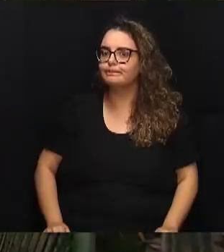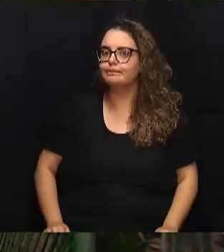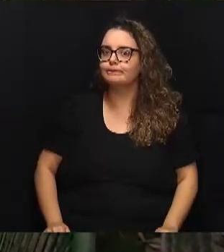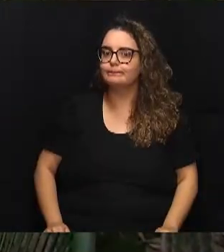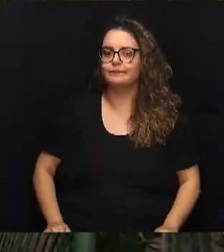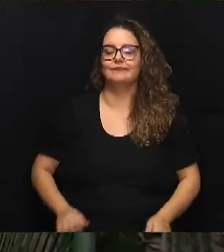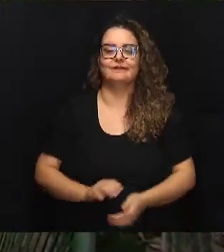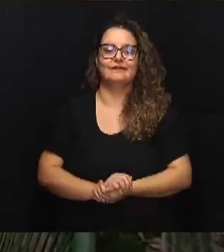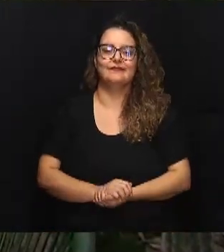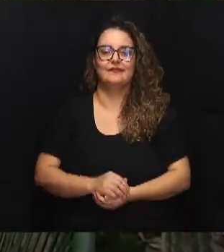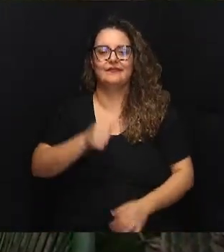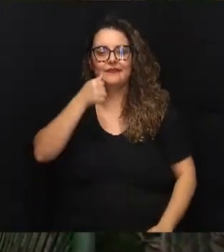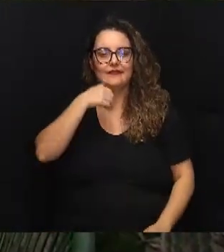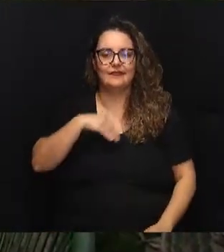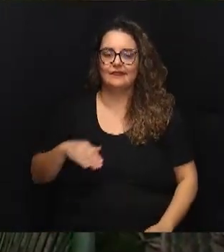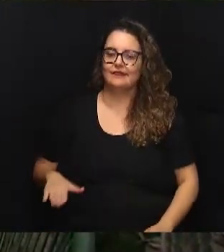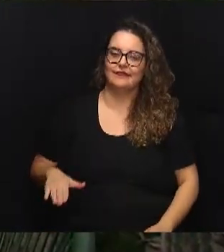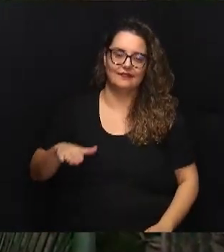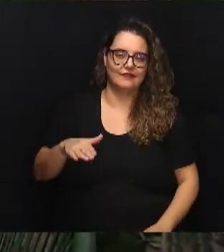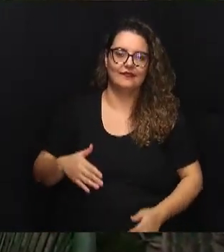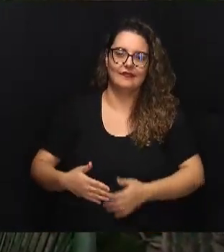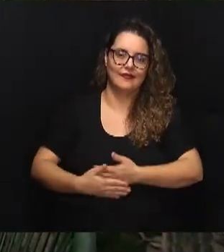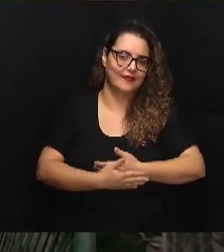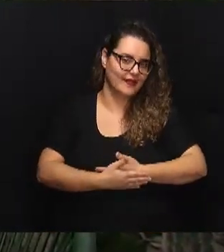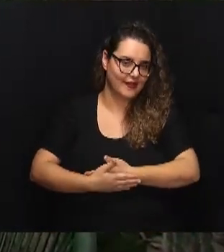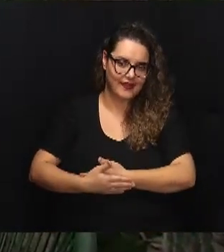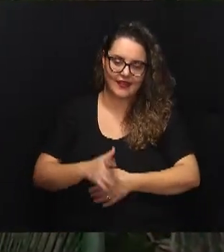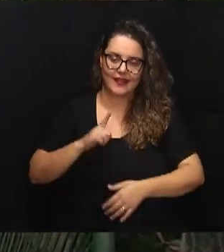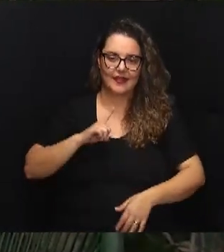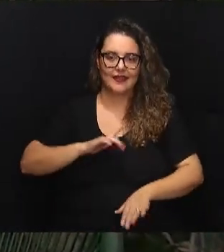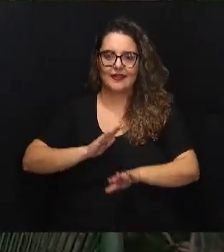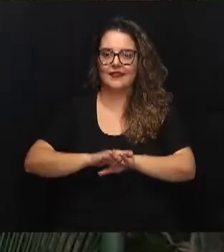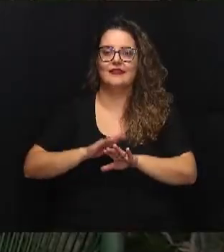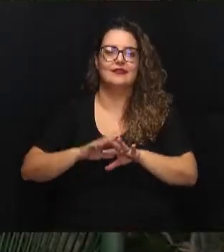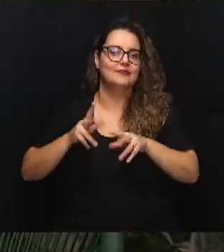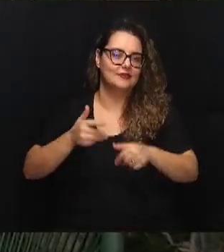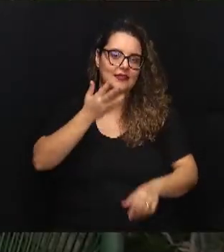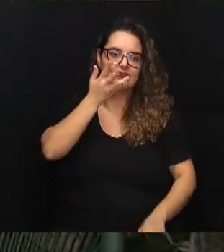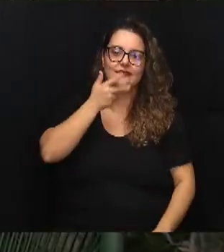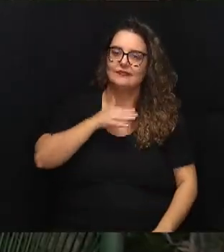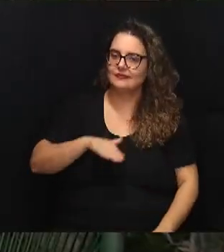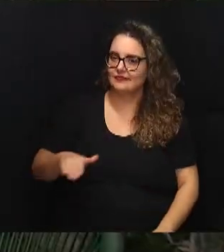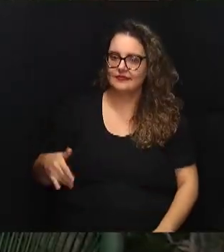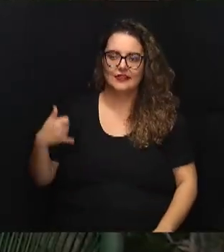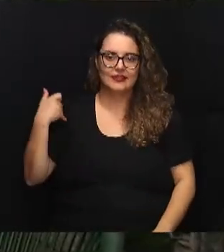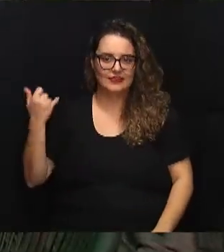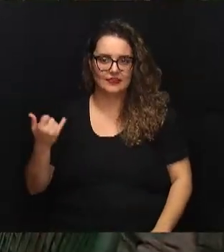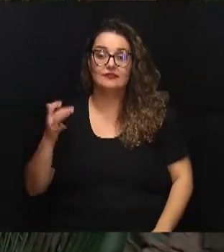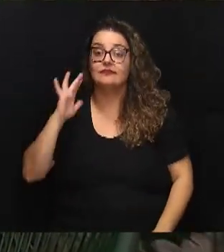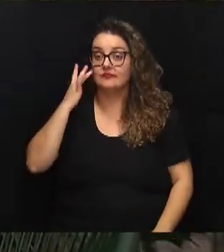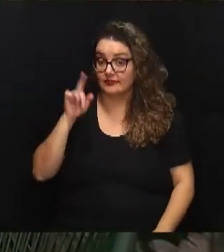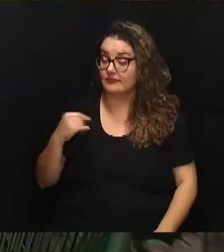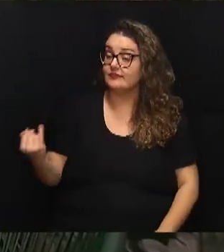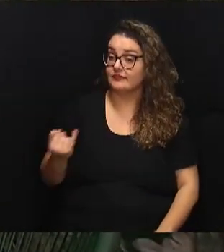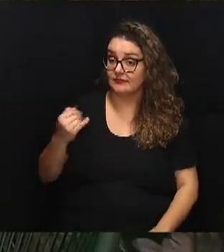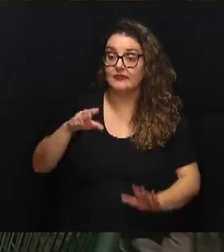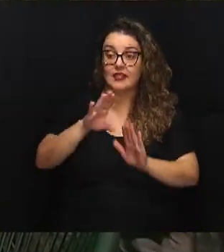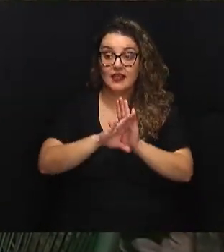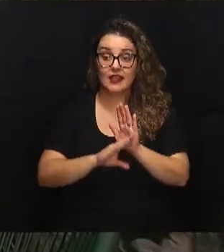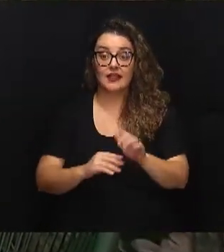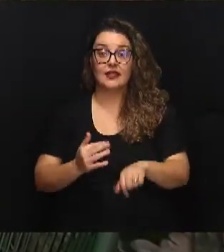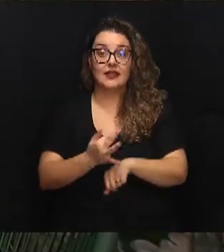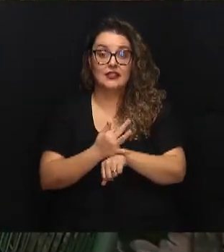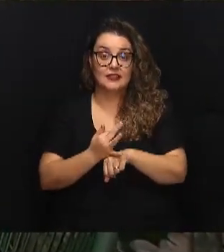Eu trago a minha filha desde que ela é muito bebezinha, tem atividades assim para todas as idades e eu acho muito importante essa programação nas